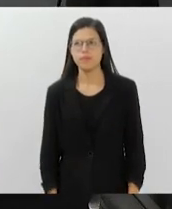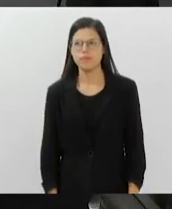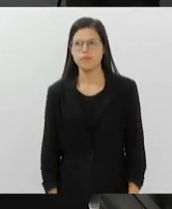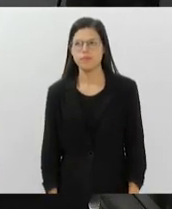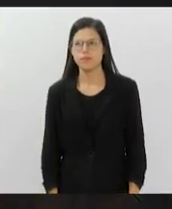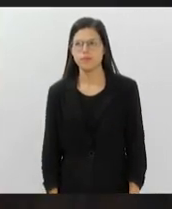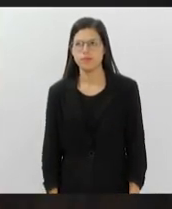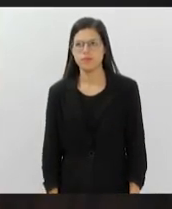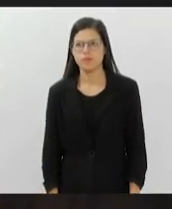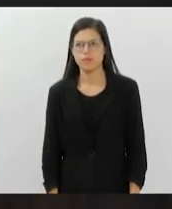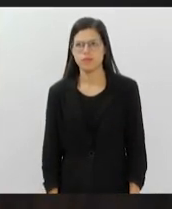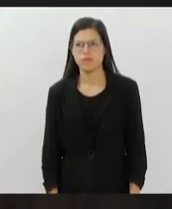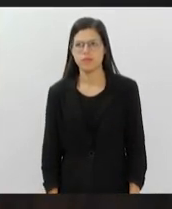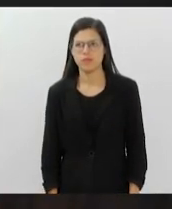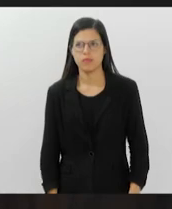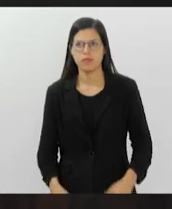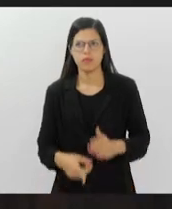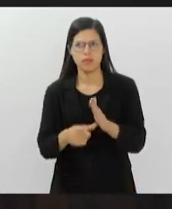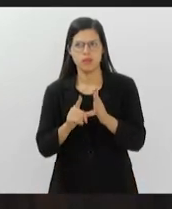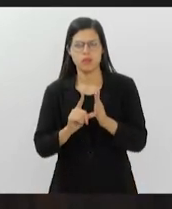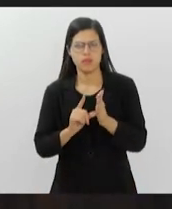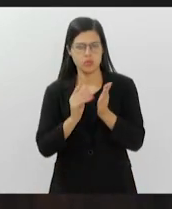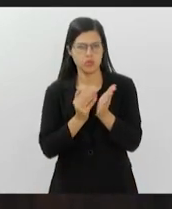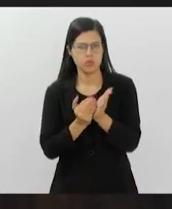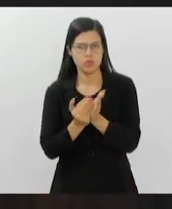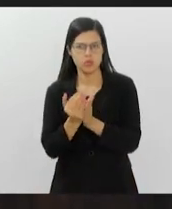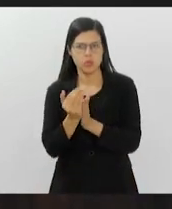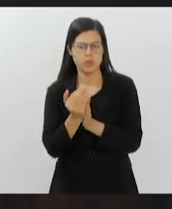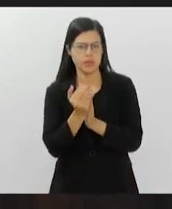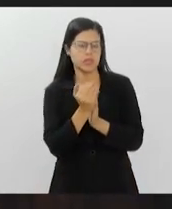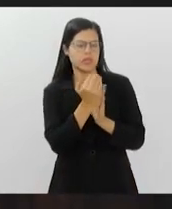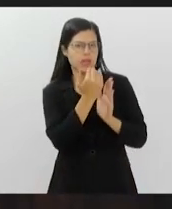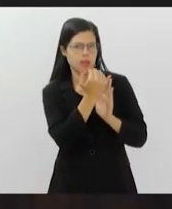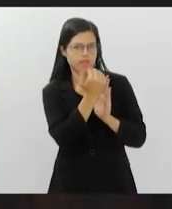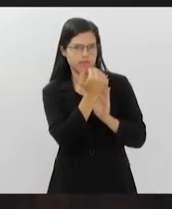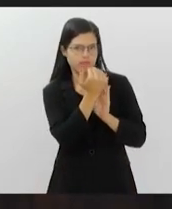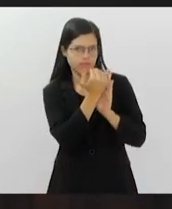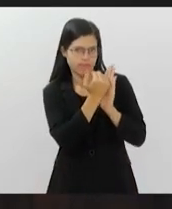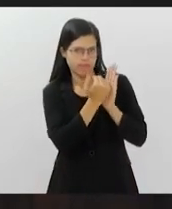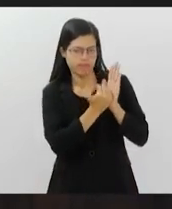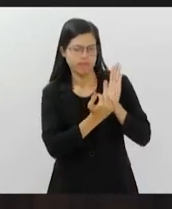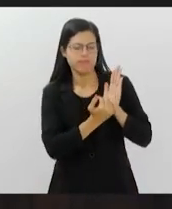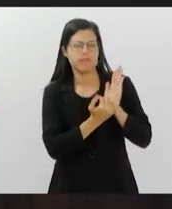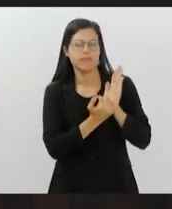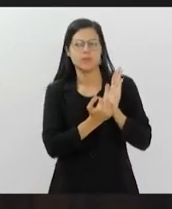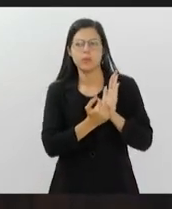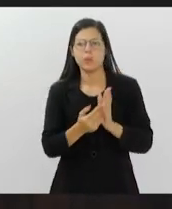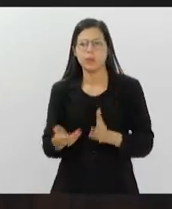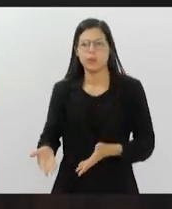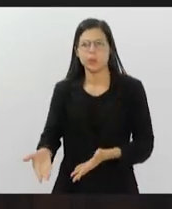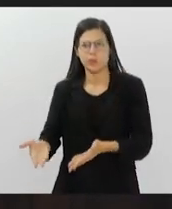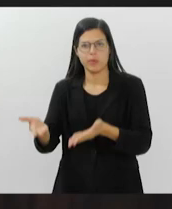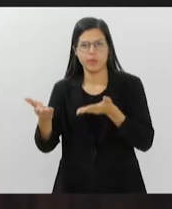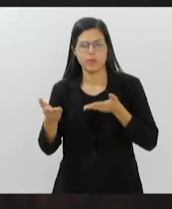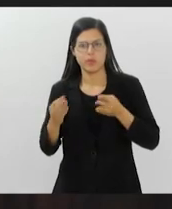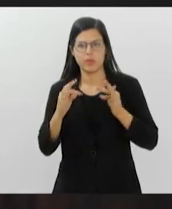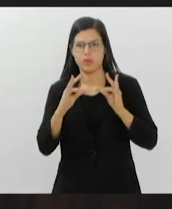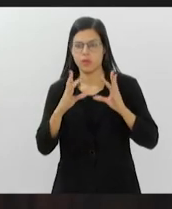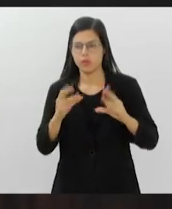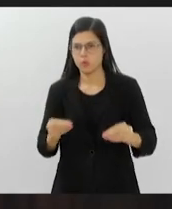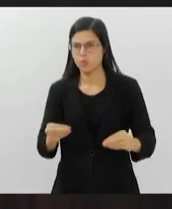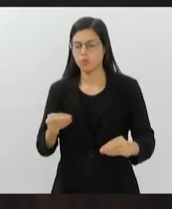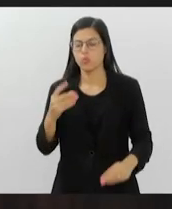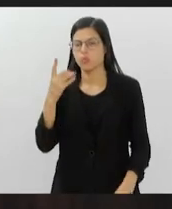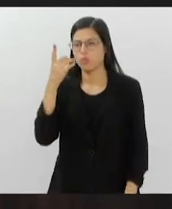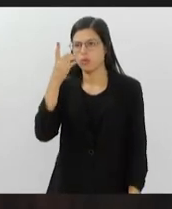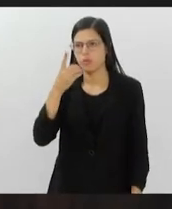Antes de dar início à ordem do dia de hoje, eu convido a todos os senhores e senhoras